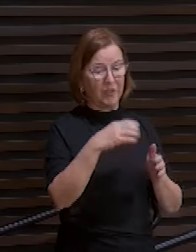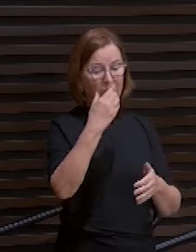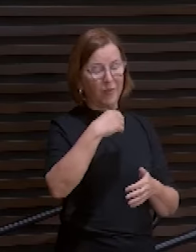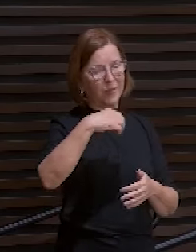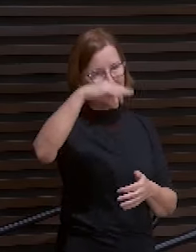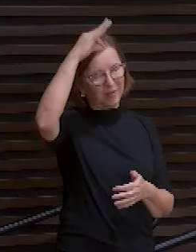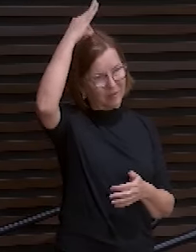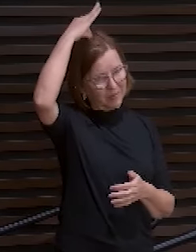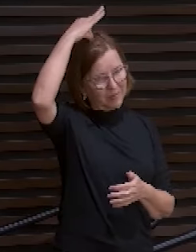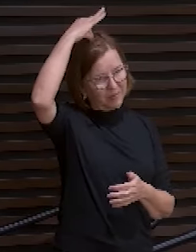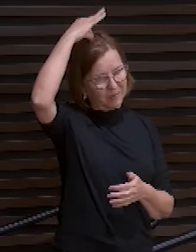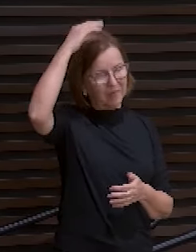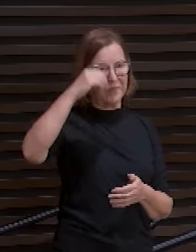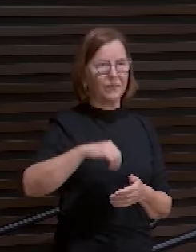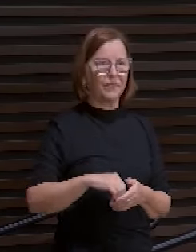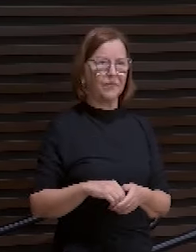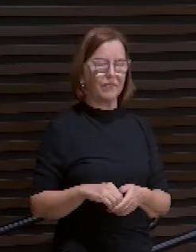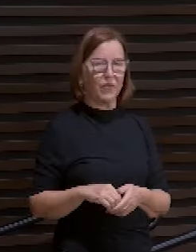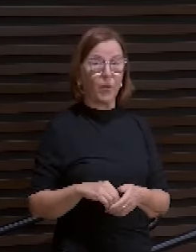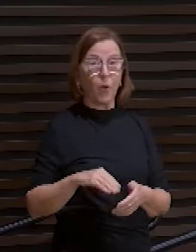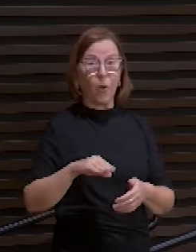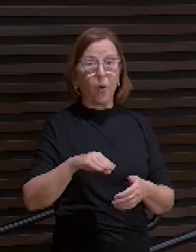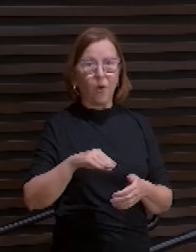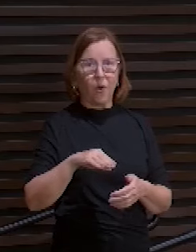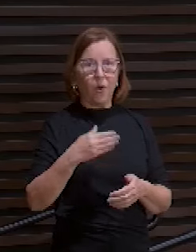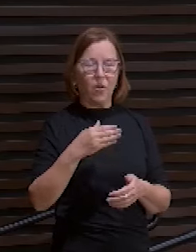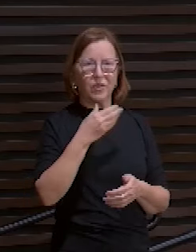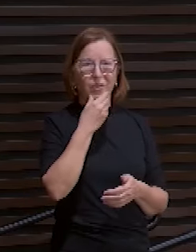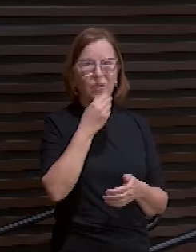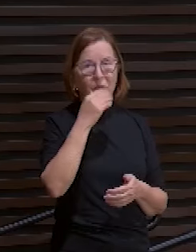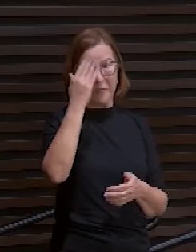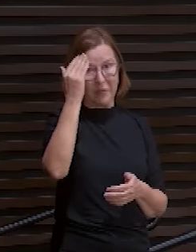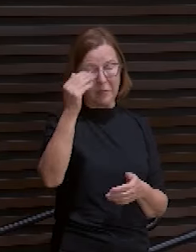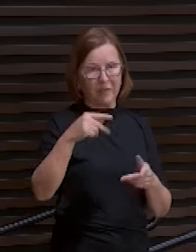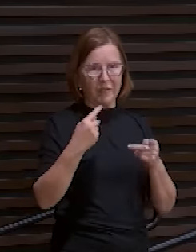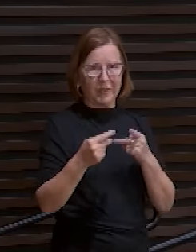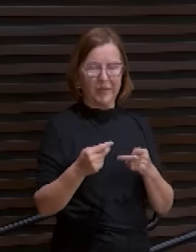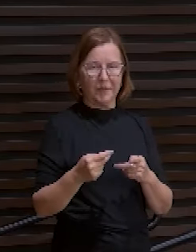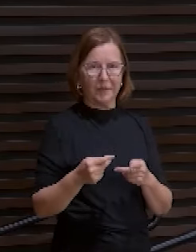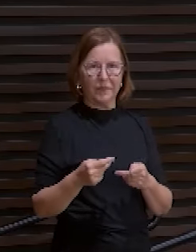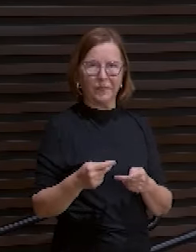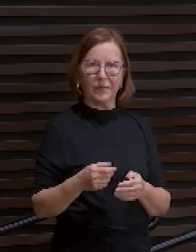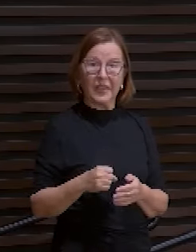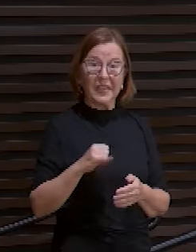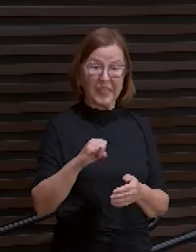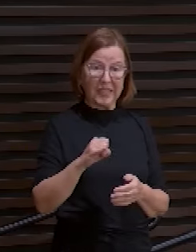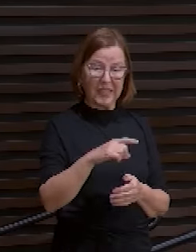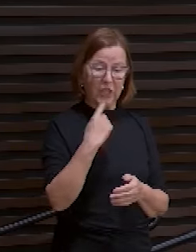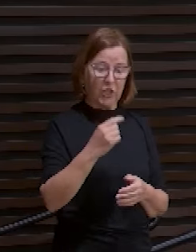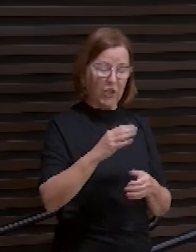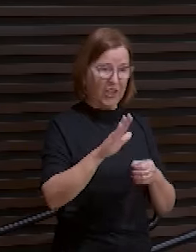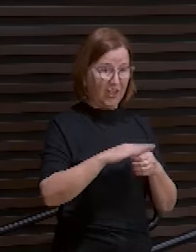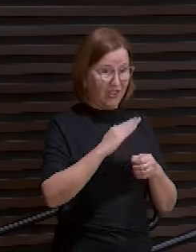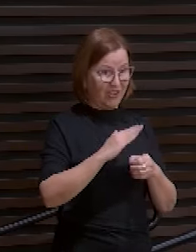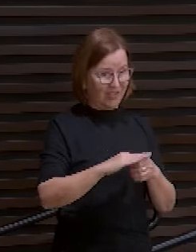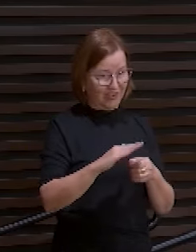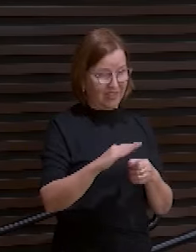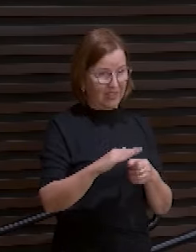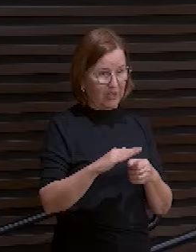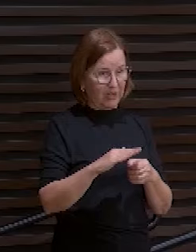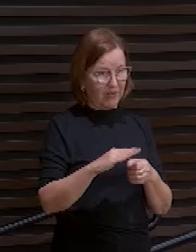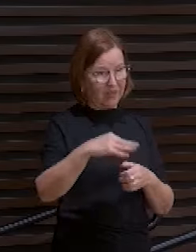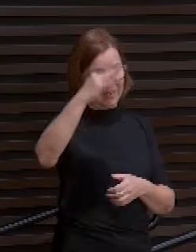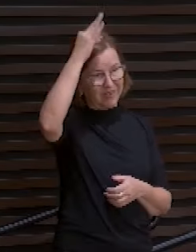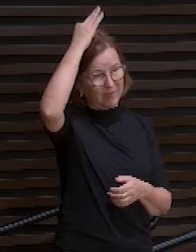vidas L schaffer fala o seguinte se Cheio do Espírito eh ser cheio do espírito